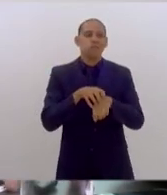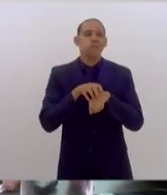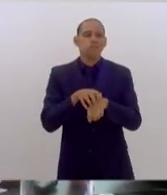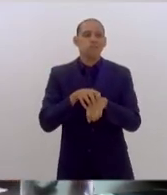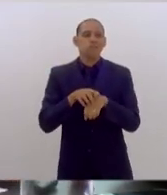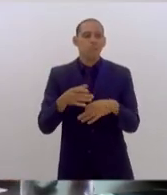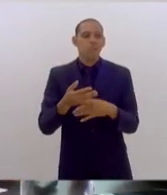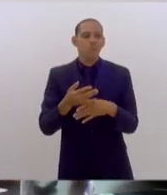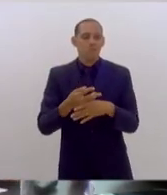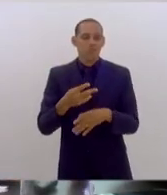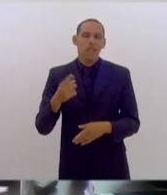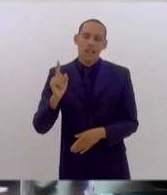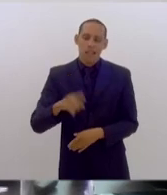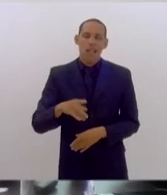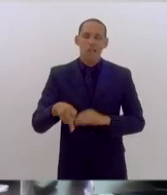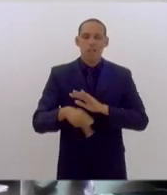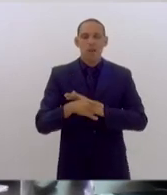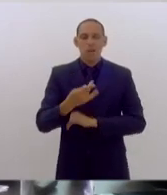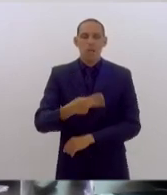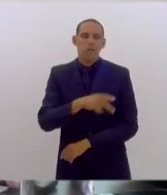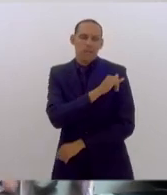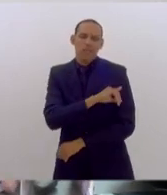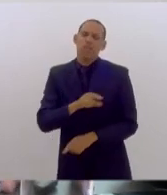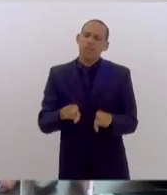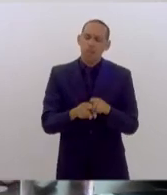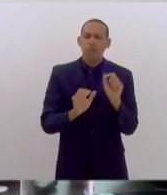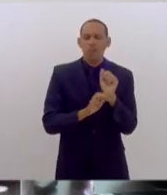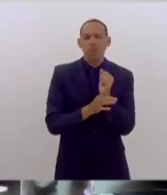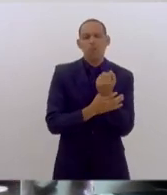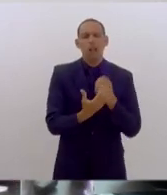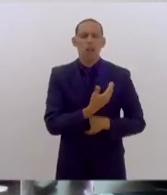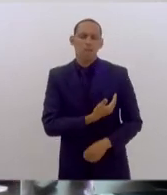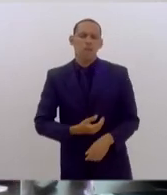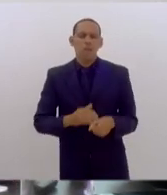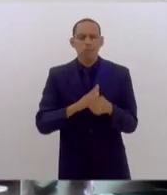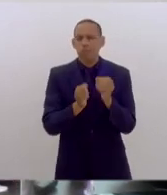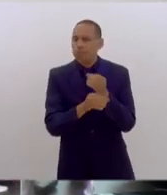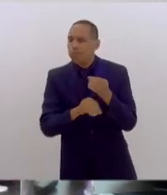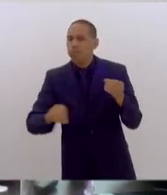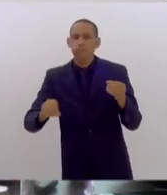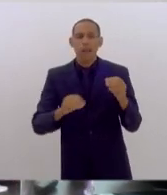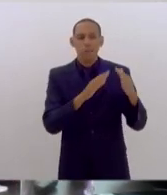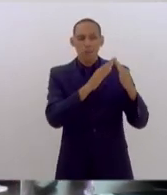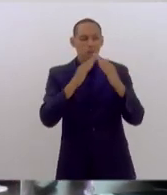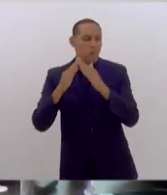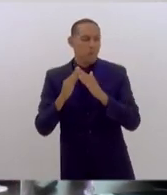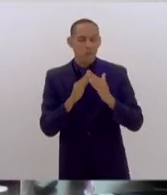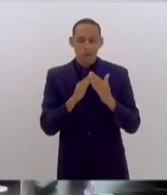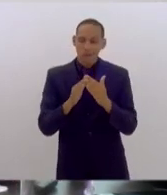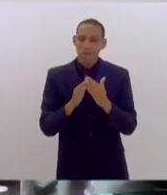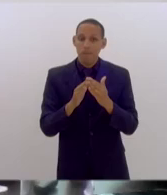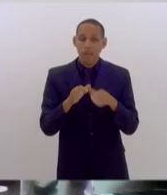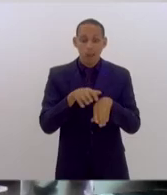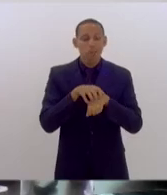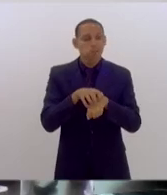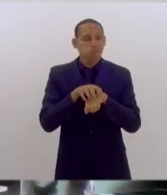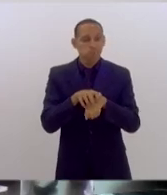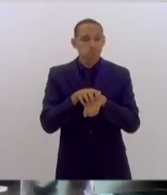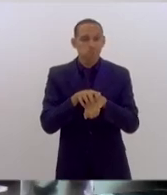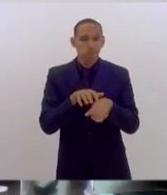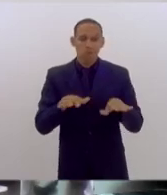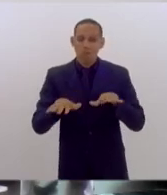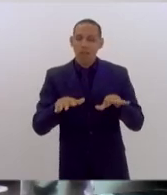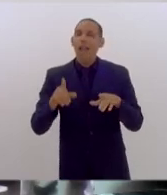ao lado de outras questões muito desafiadoras como a segurança pública e saneamento e habitação popular no tocante à mobilidade a questão mais